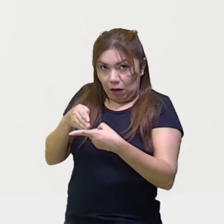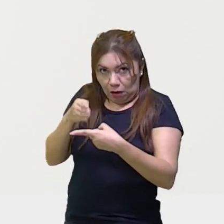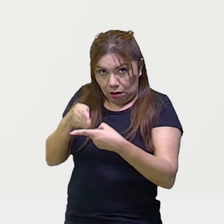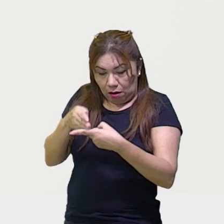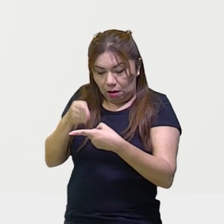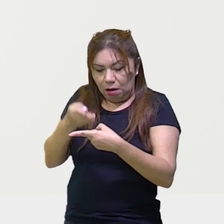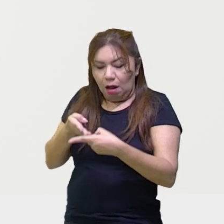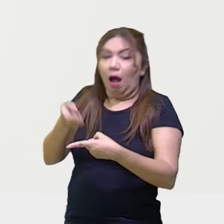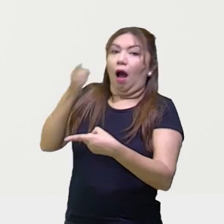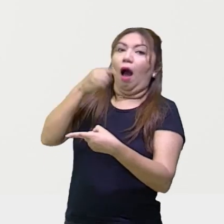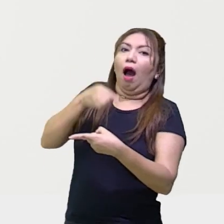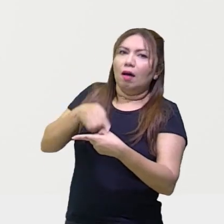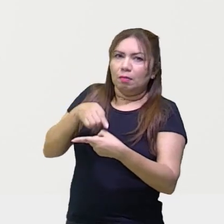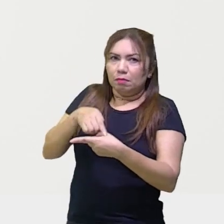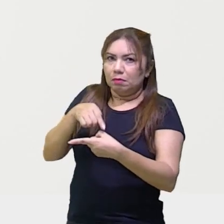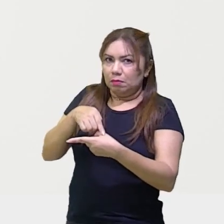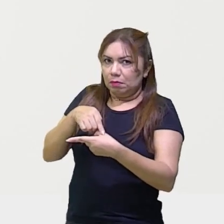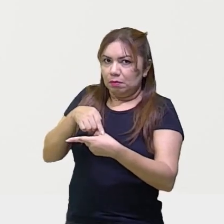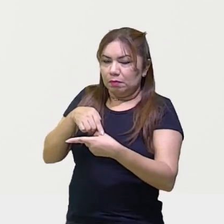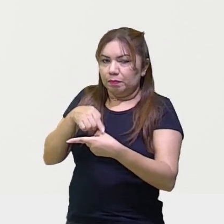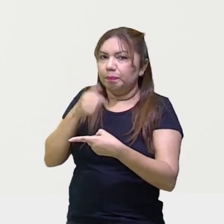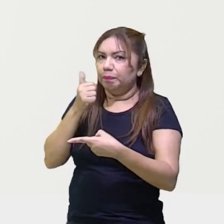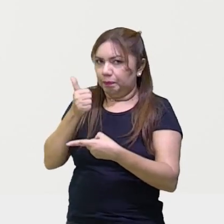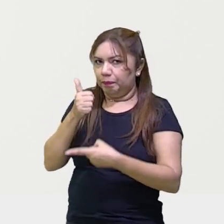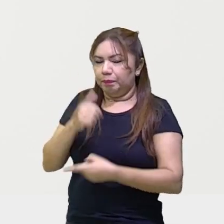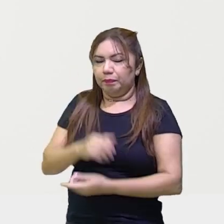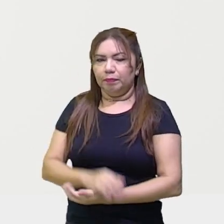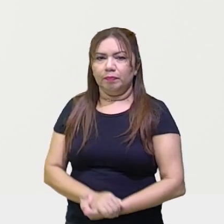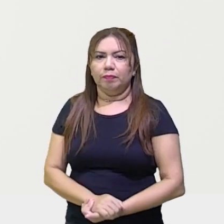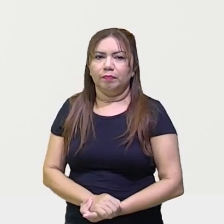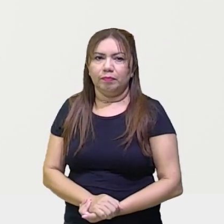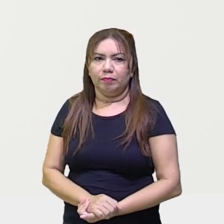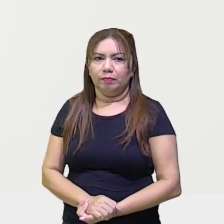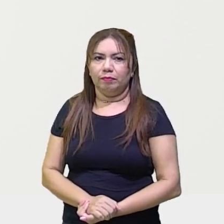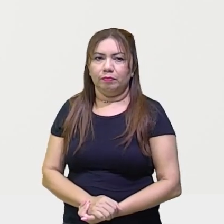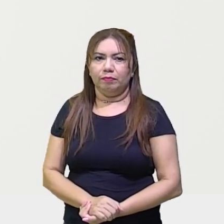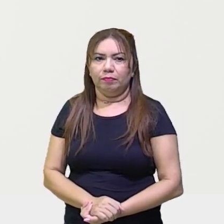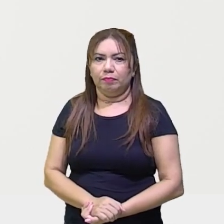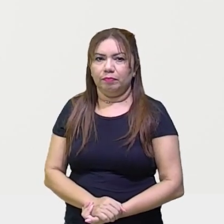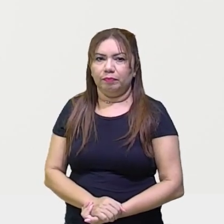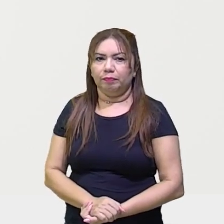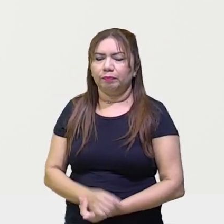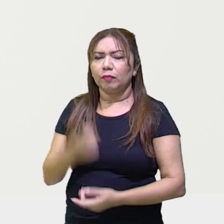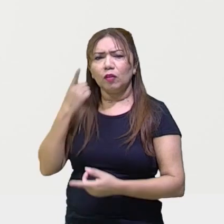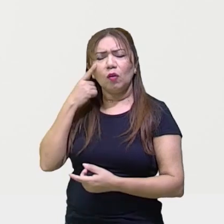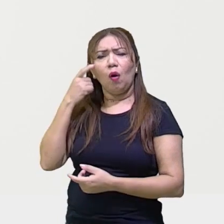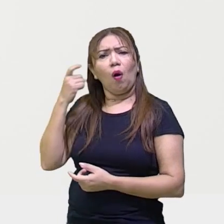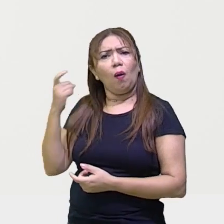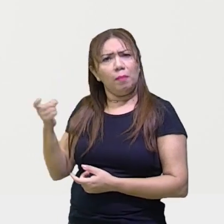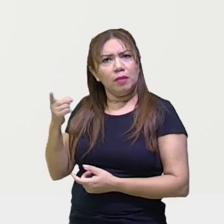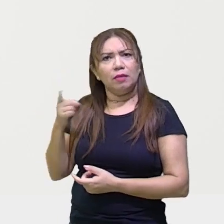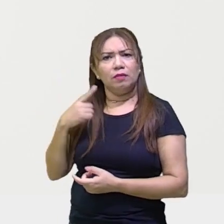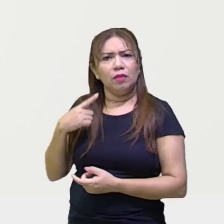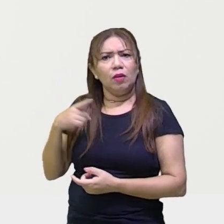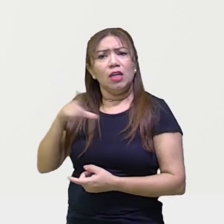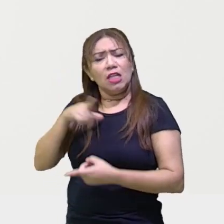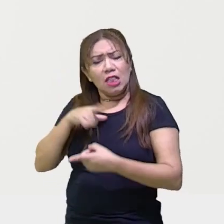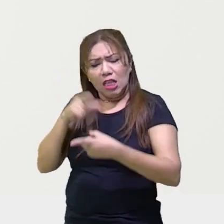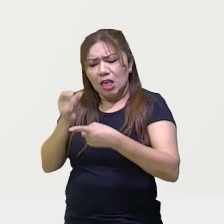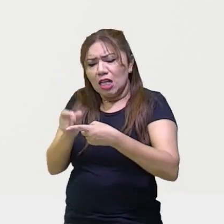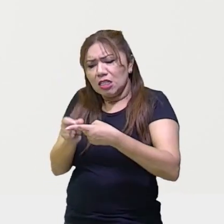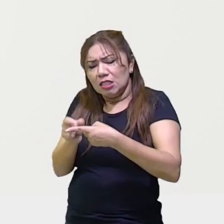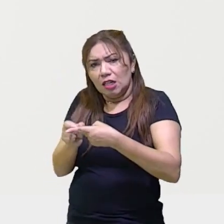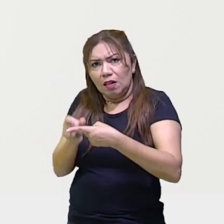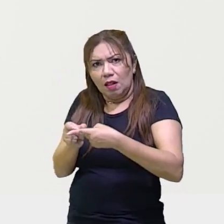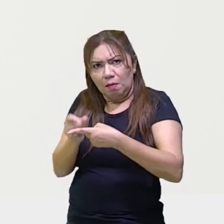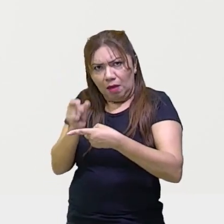Antepenúltima, aqui. Ok? Você deve ter percebido que a sílaba